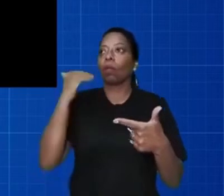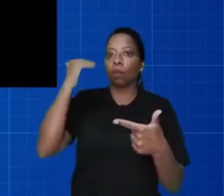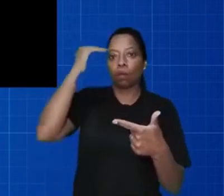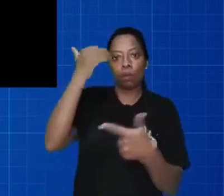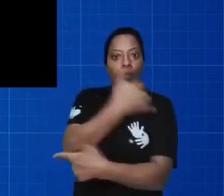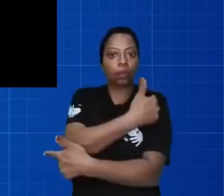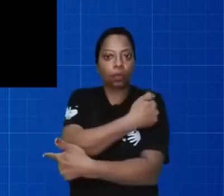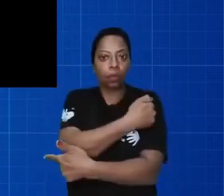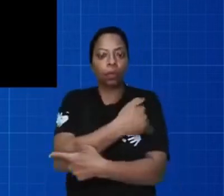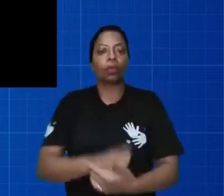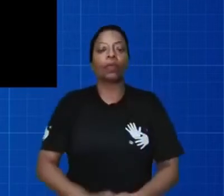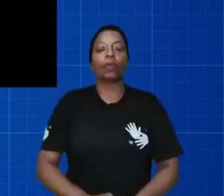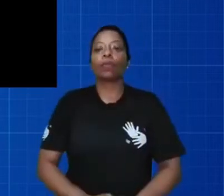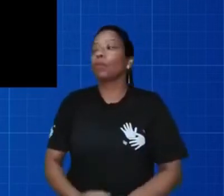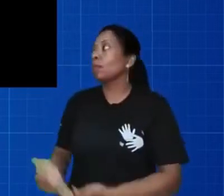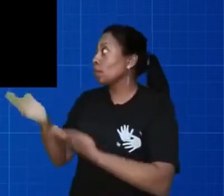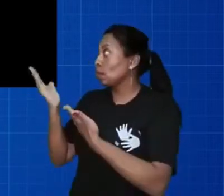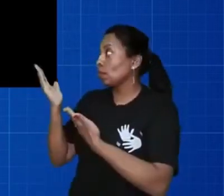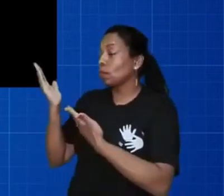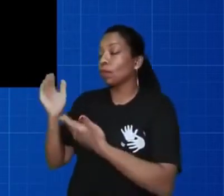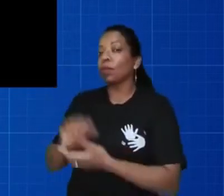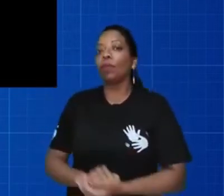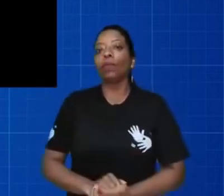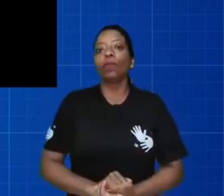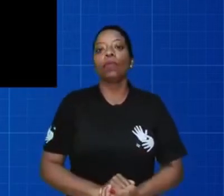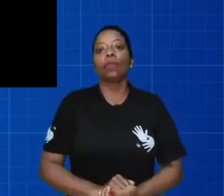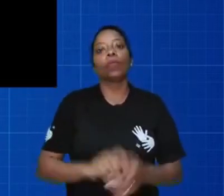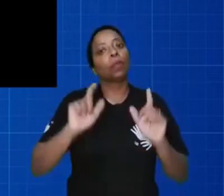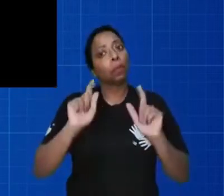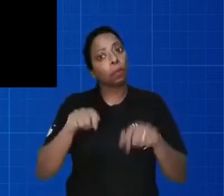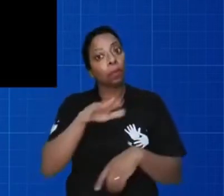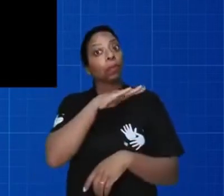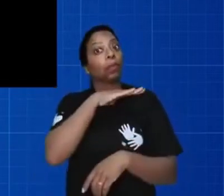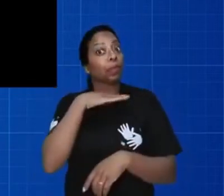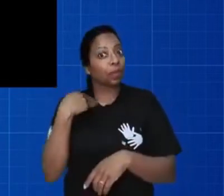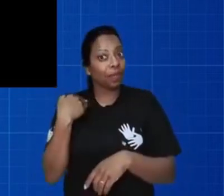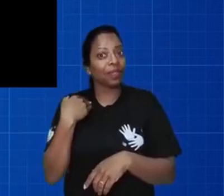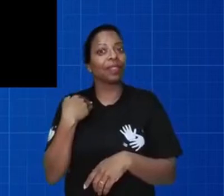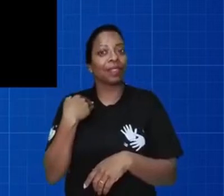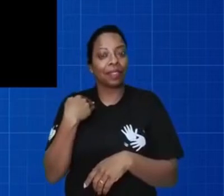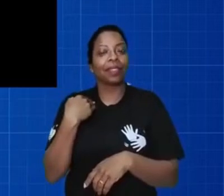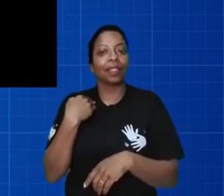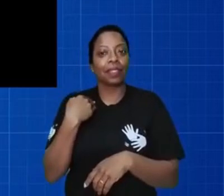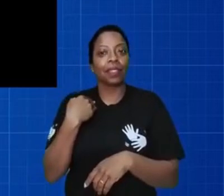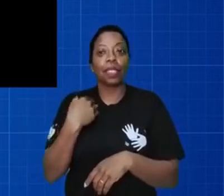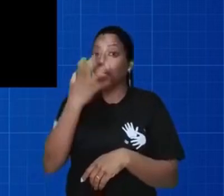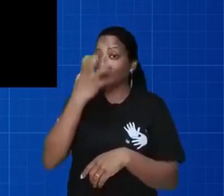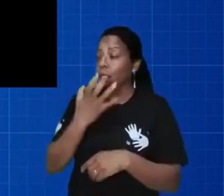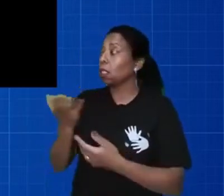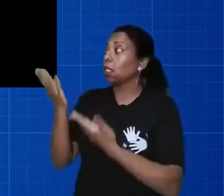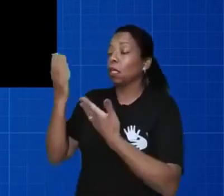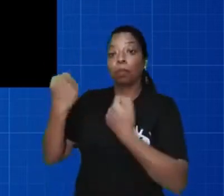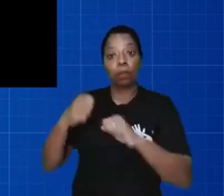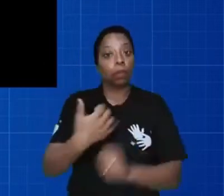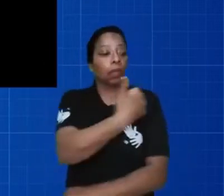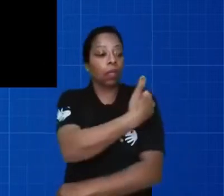horas, então é uma doença bem grave mesmo, precisa manter em dia a carteirinha de vacinação. E atenção aos adolescentes, que é entre 11 e 12 anos.